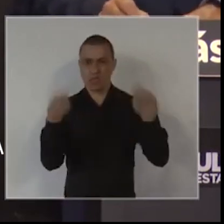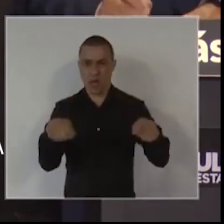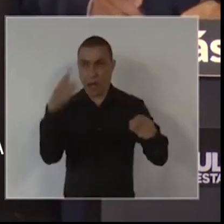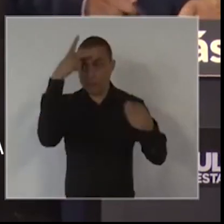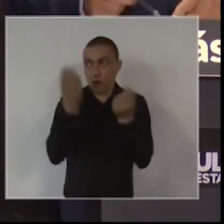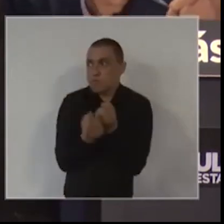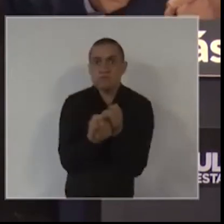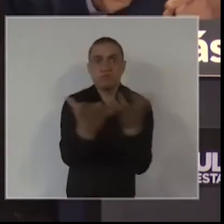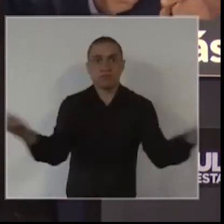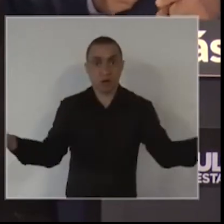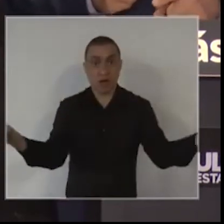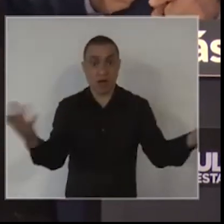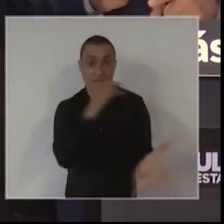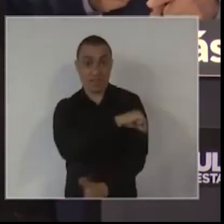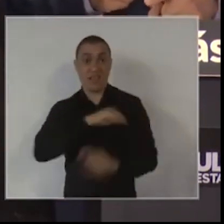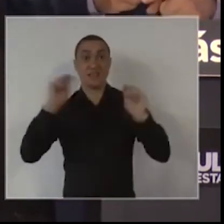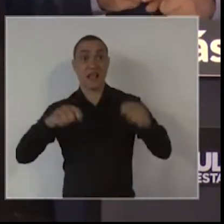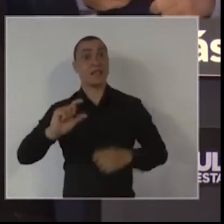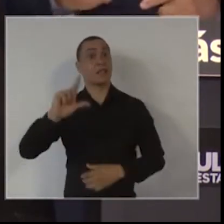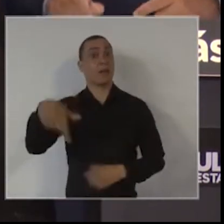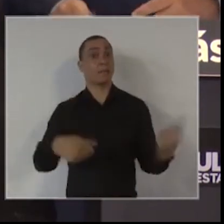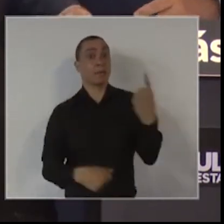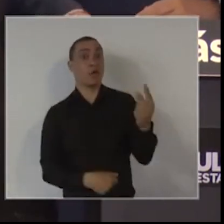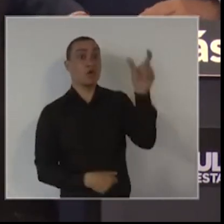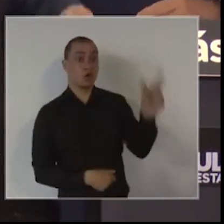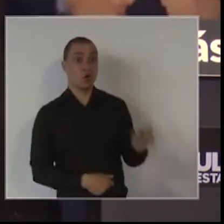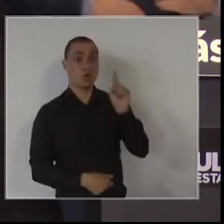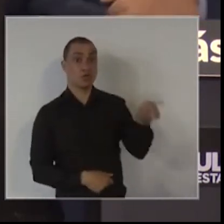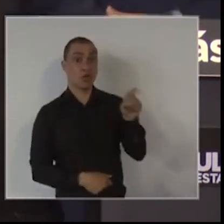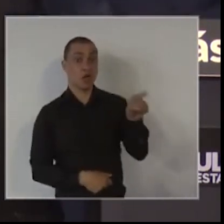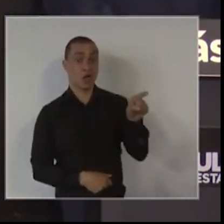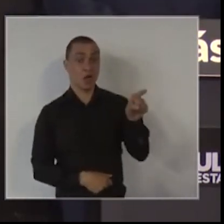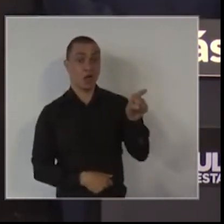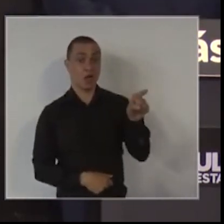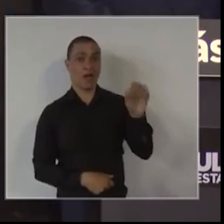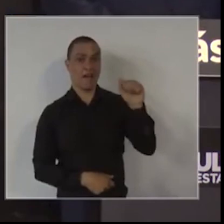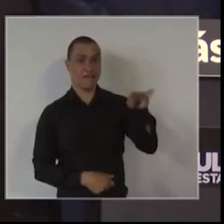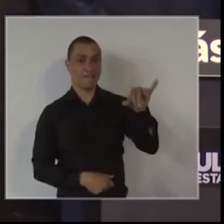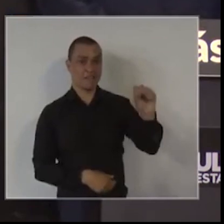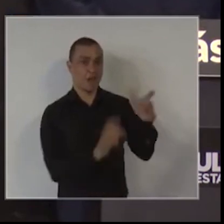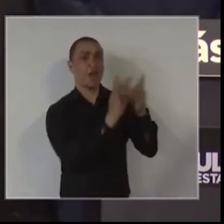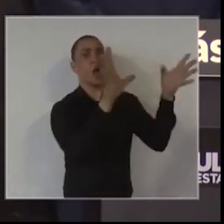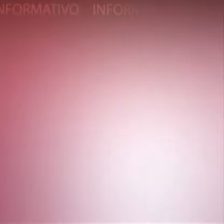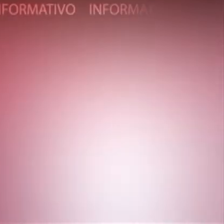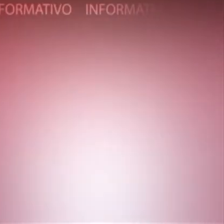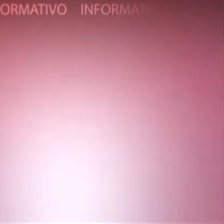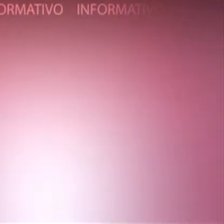público, às pessoas, após a autorização final da Anvisa.